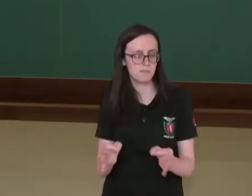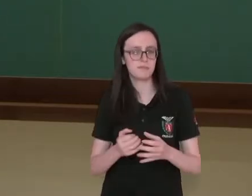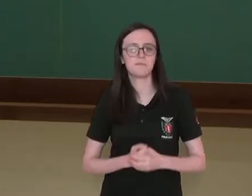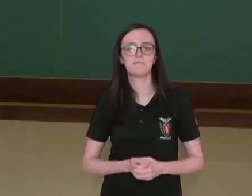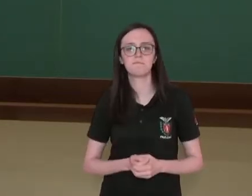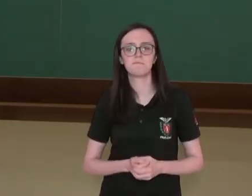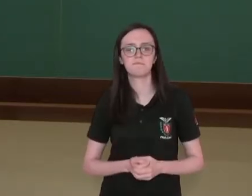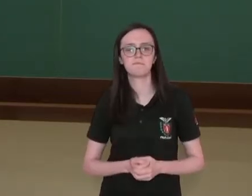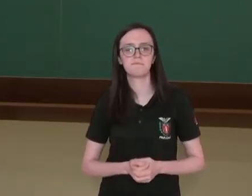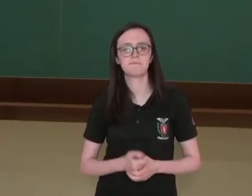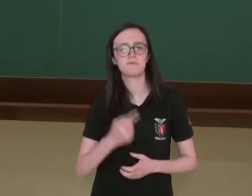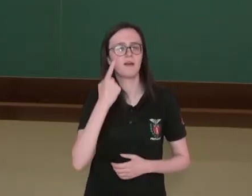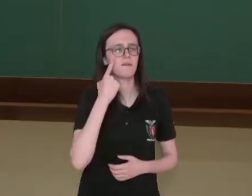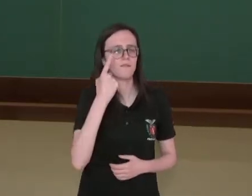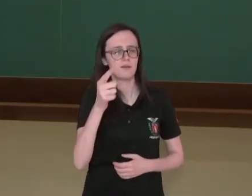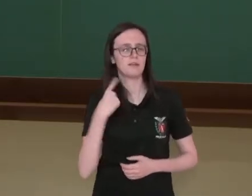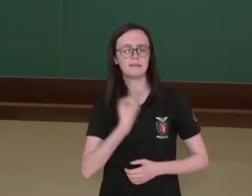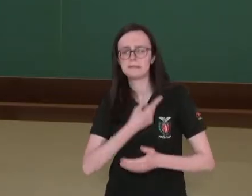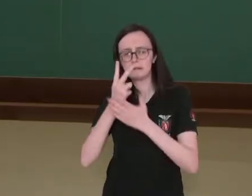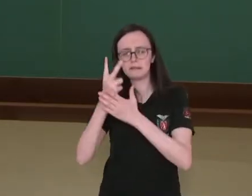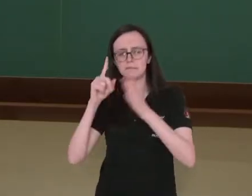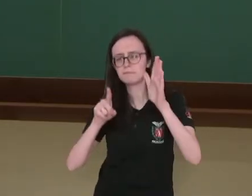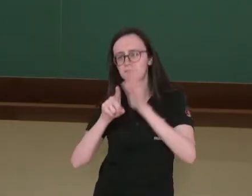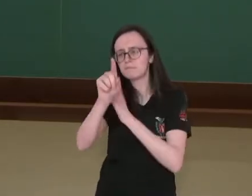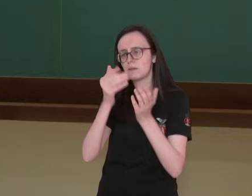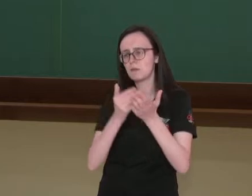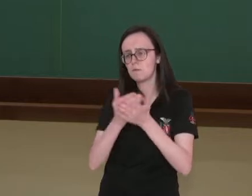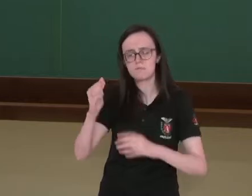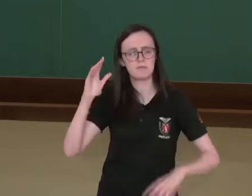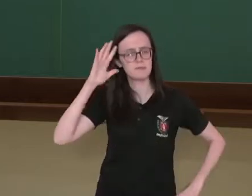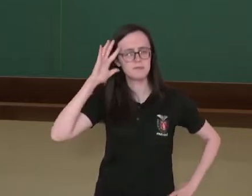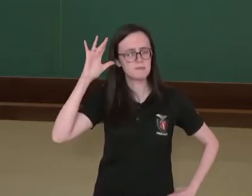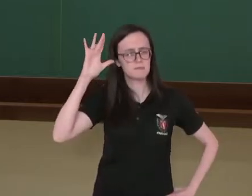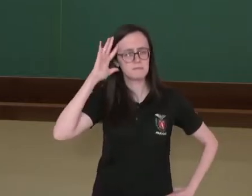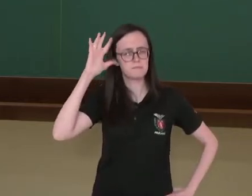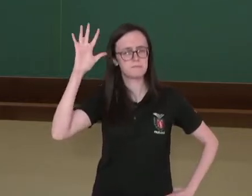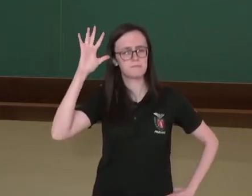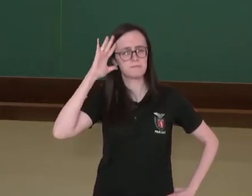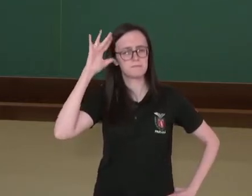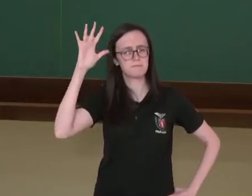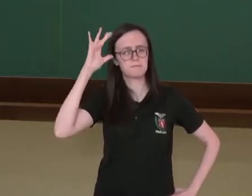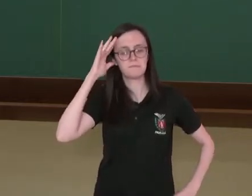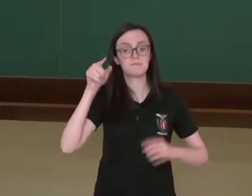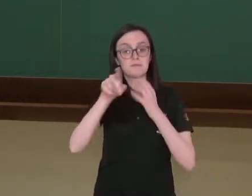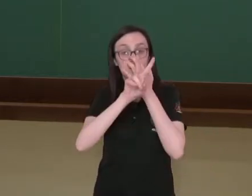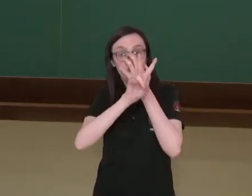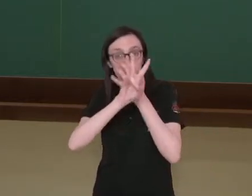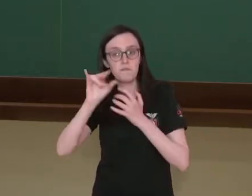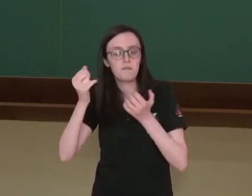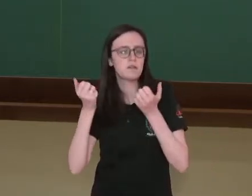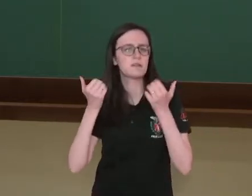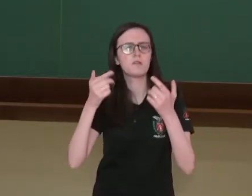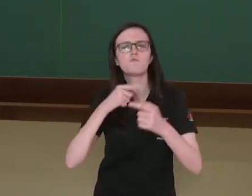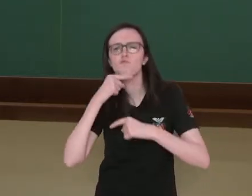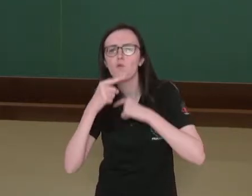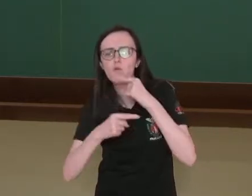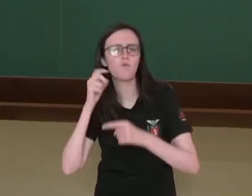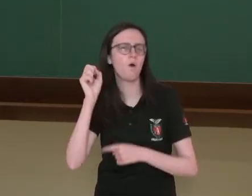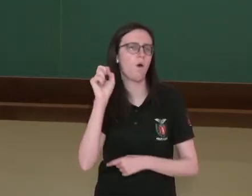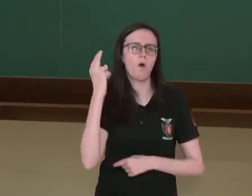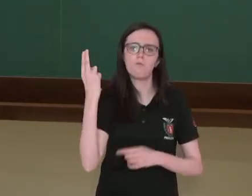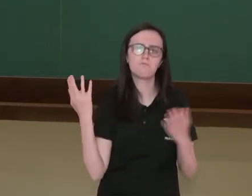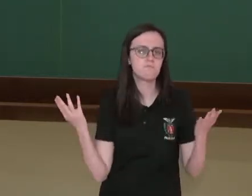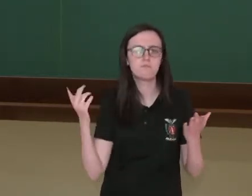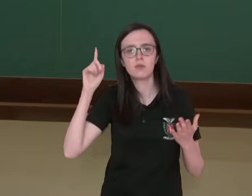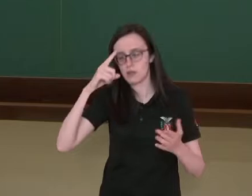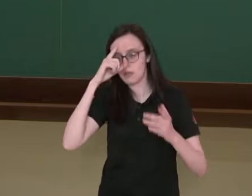simples. Então, aquela questão sempre que a gente faz, né? Pensar, aquela questão que vai gerar alguma dúvida ou fazer com que o